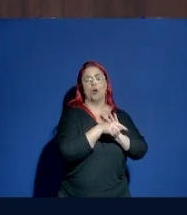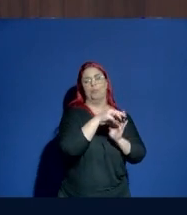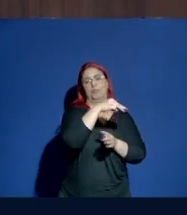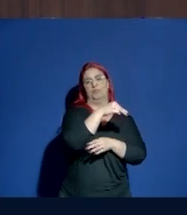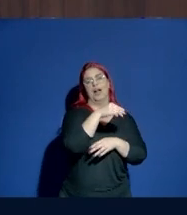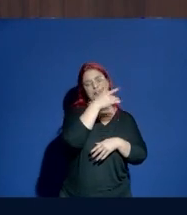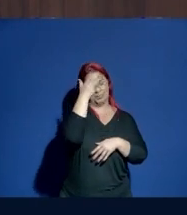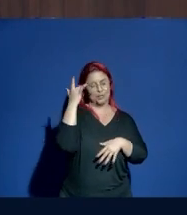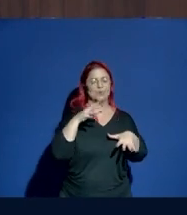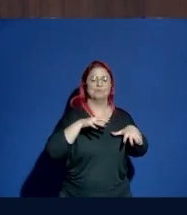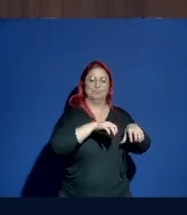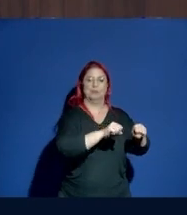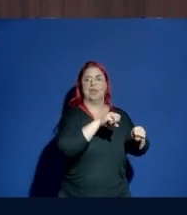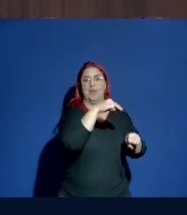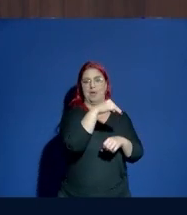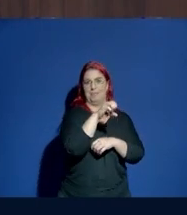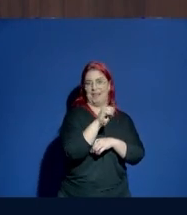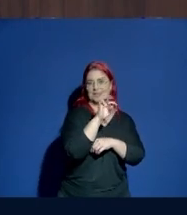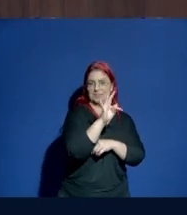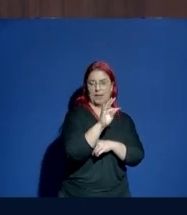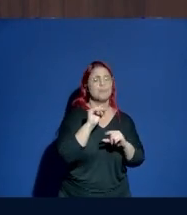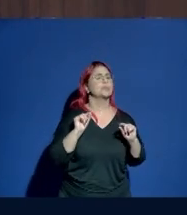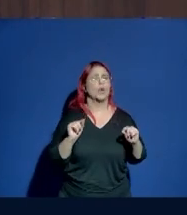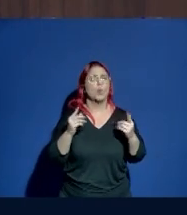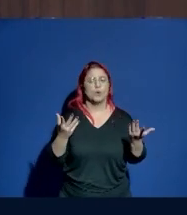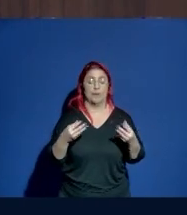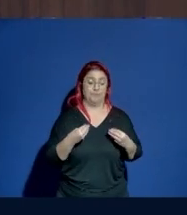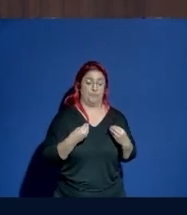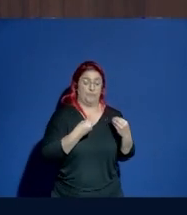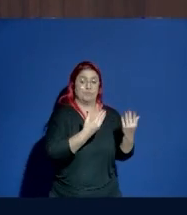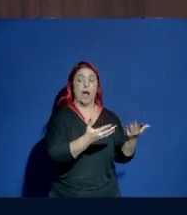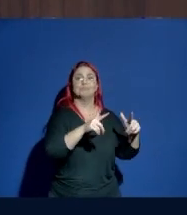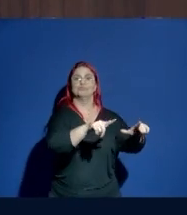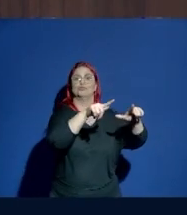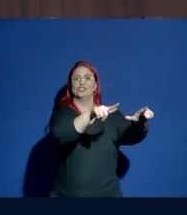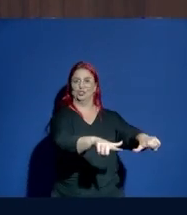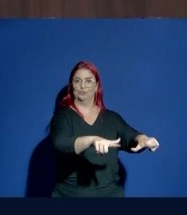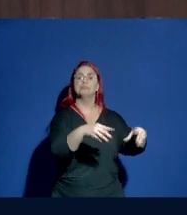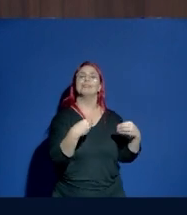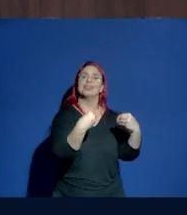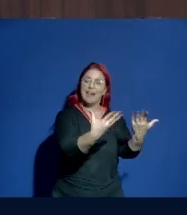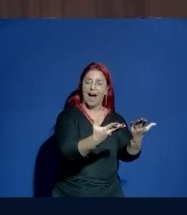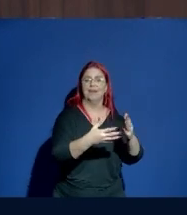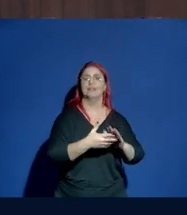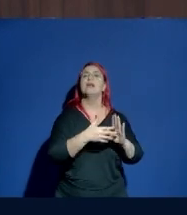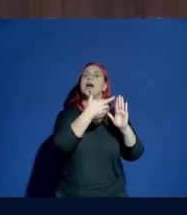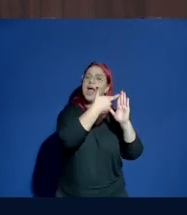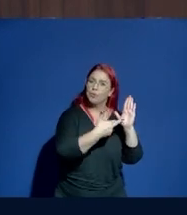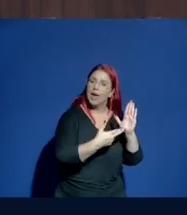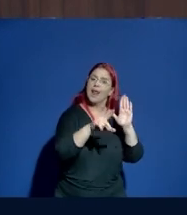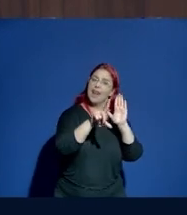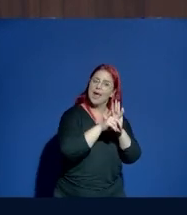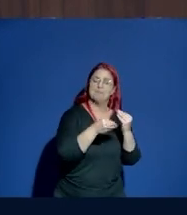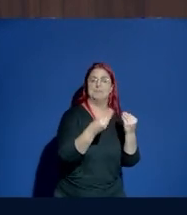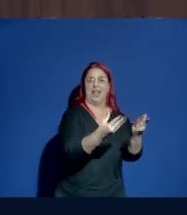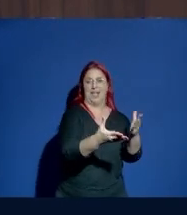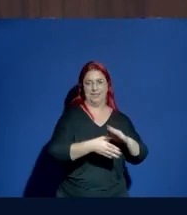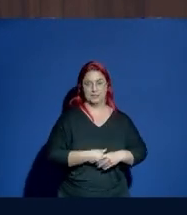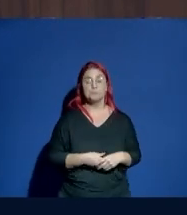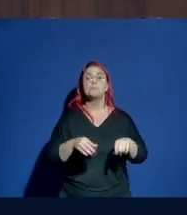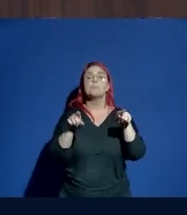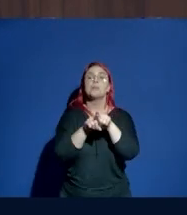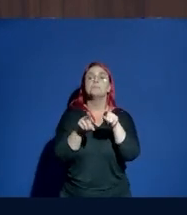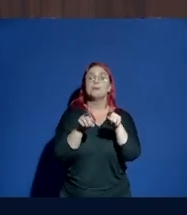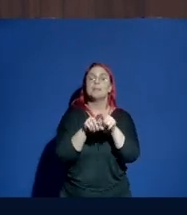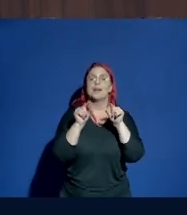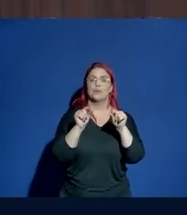Qual é o segredo do MST é da o título é da propriedade é fazer a regularização e é o que nós vamos fazer e ligar